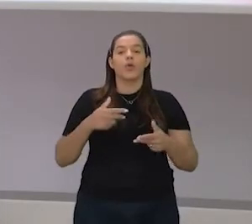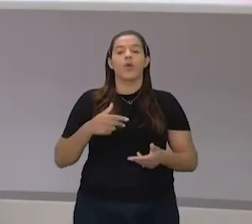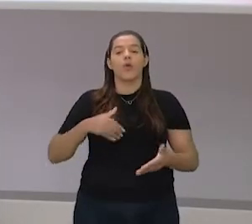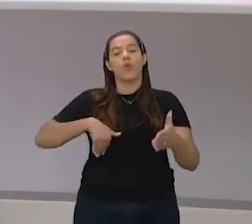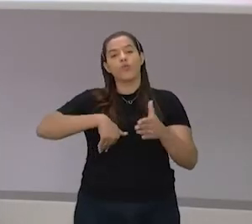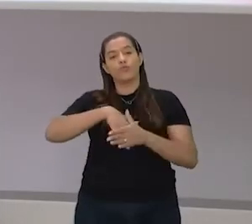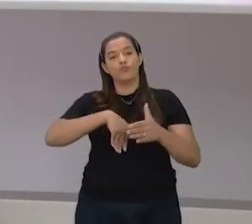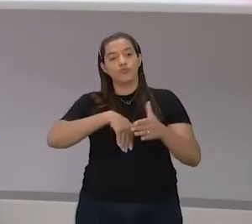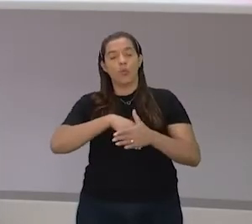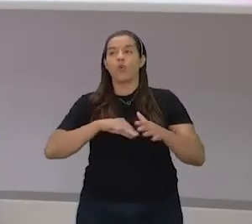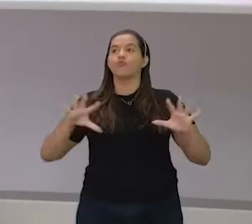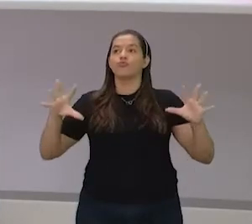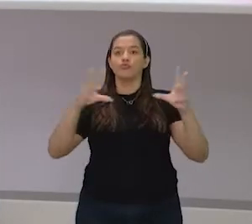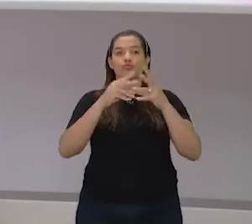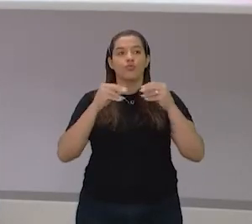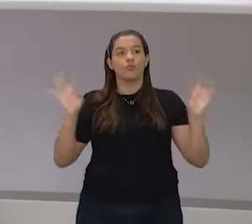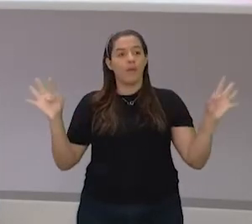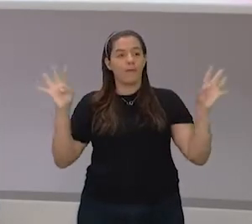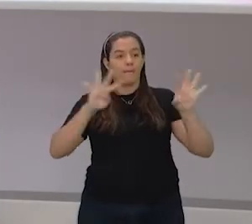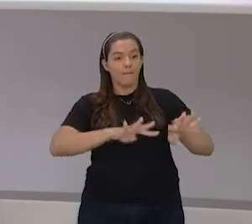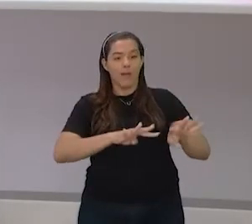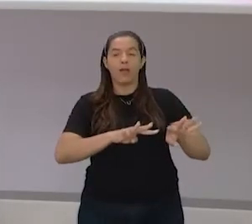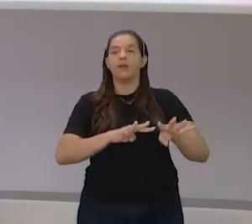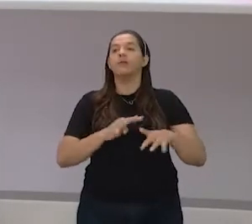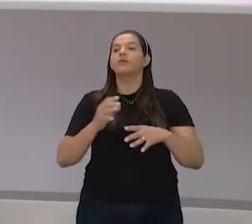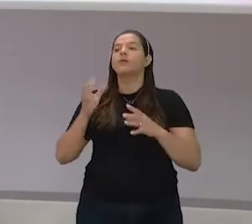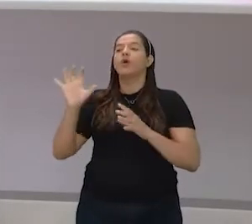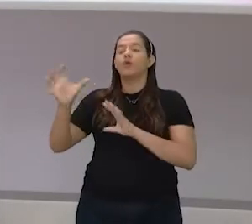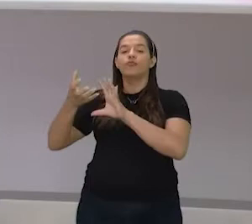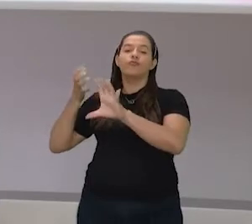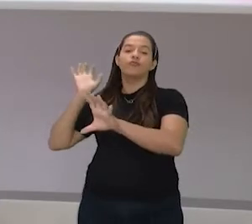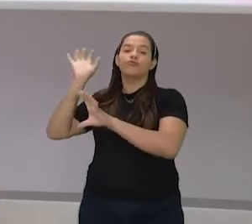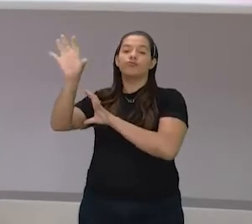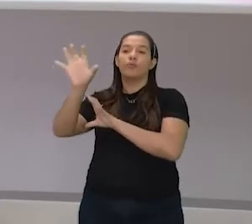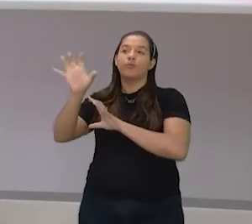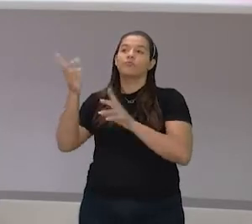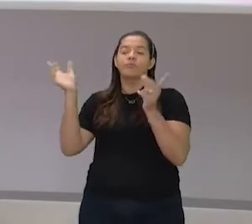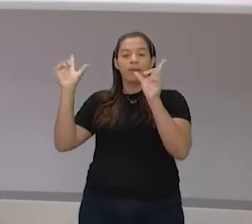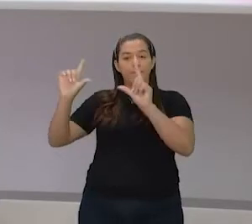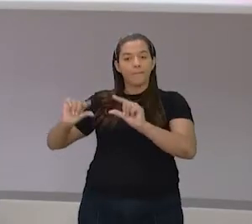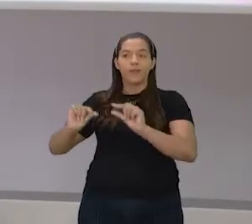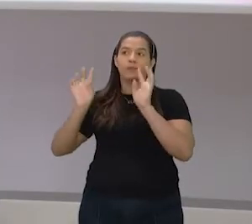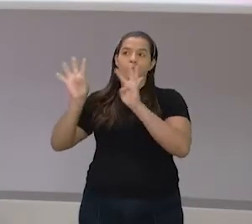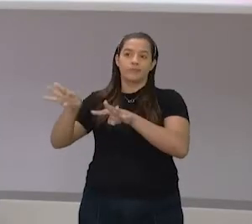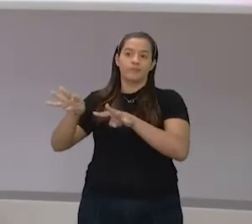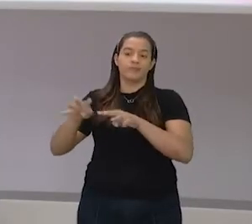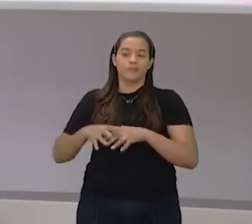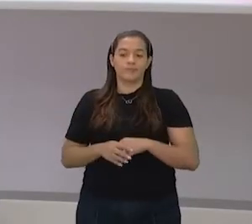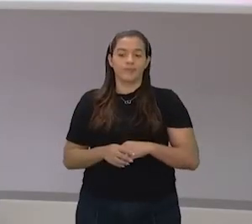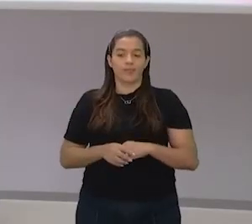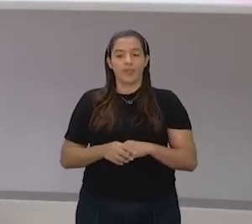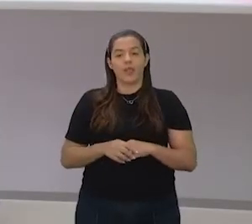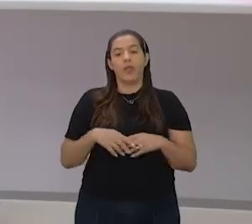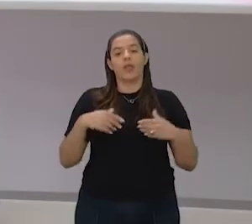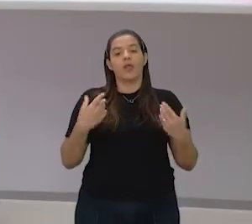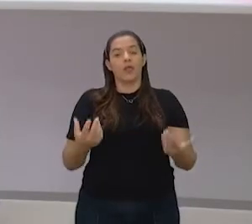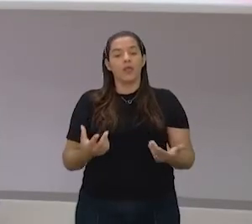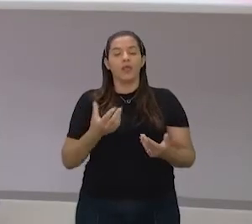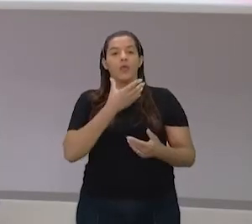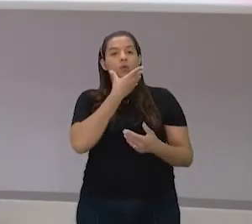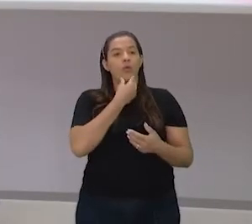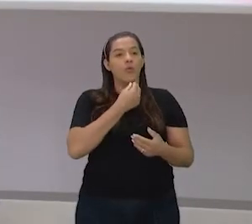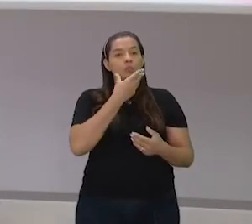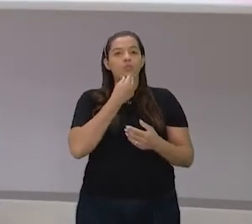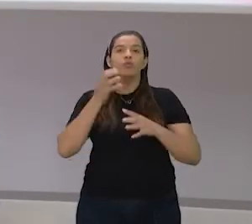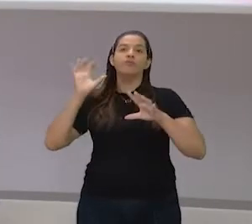grande visibilidade, o futsal tem menos em relação ao futebol. O futsal